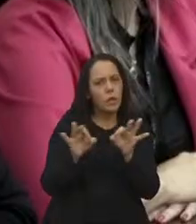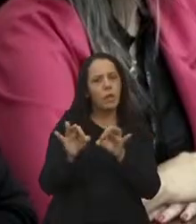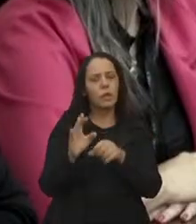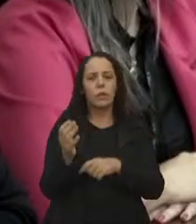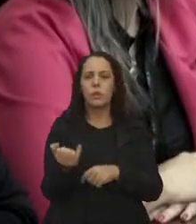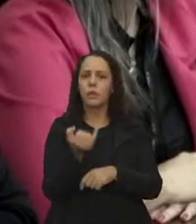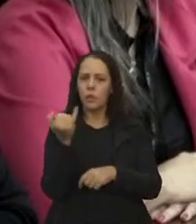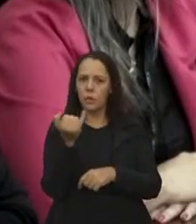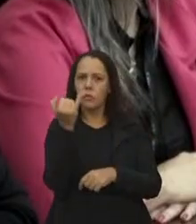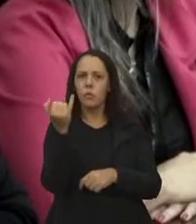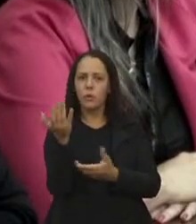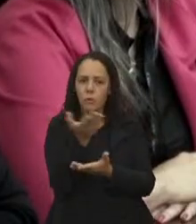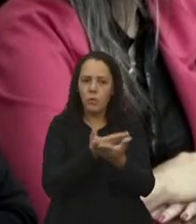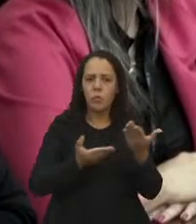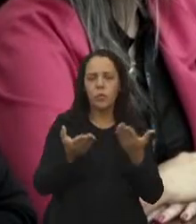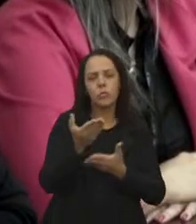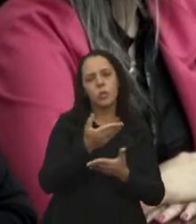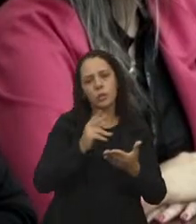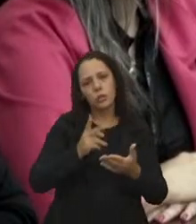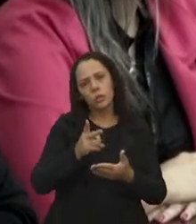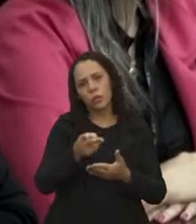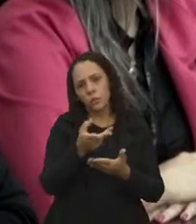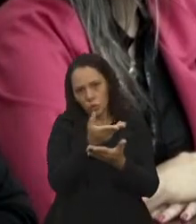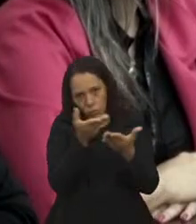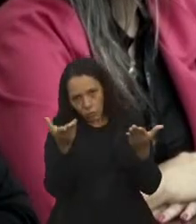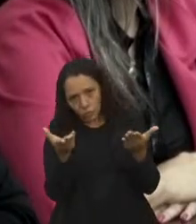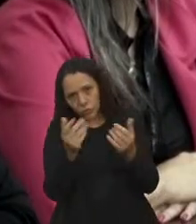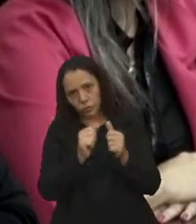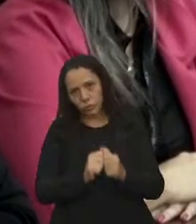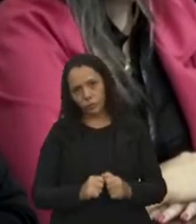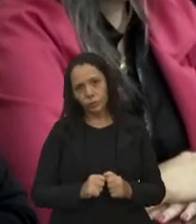essa integração constante com vocês.